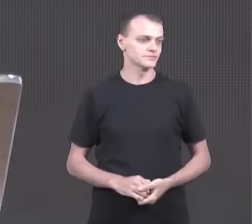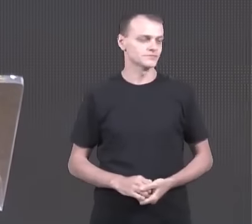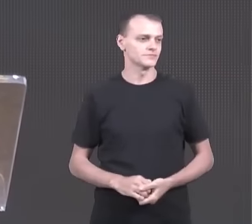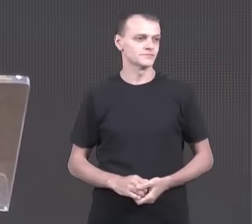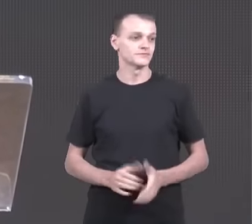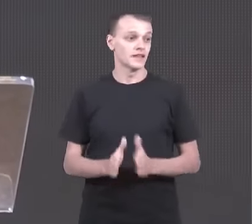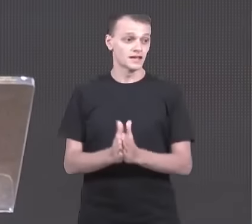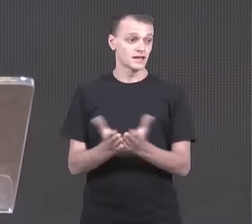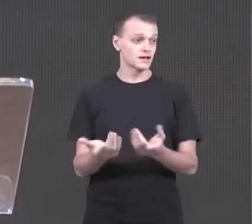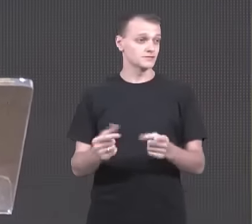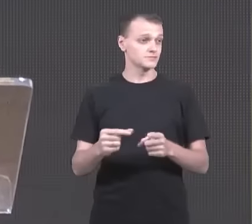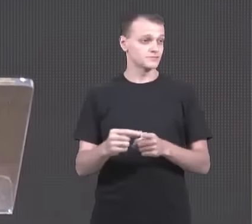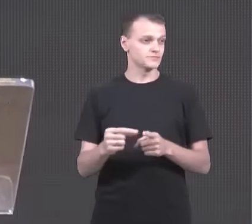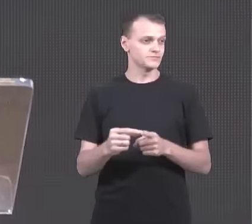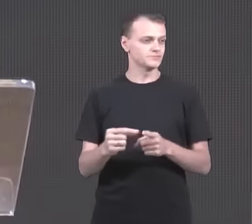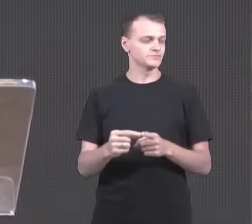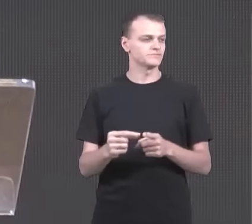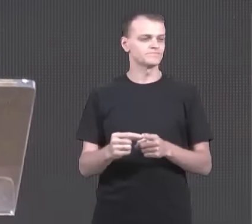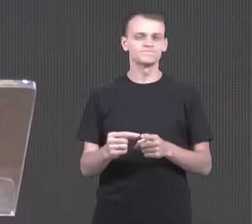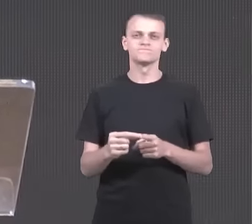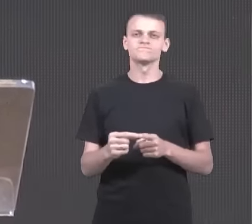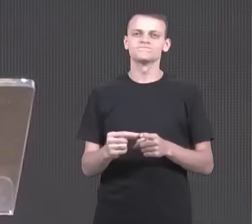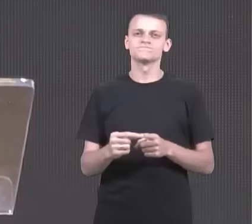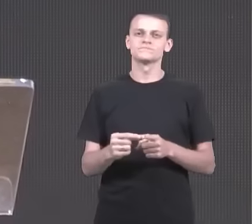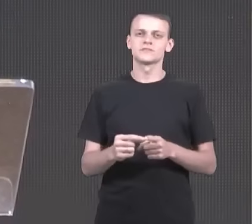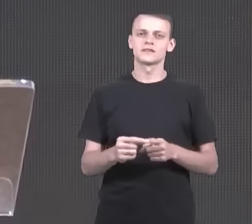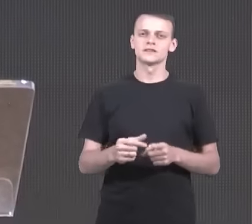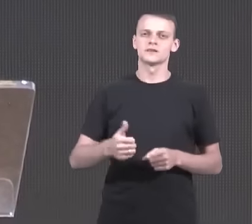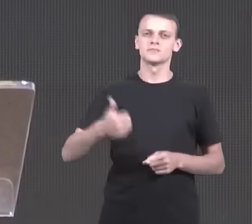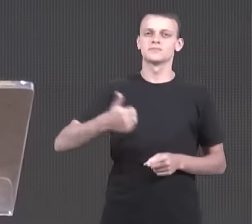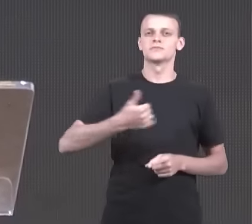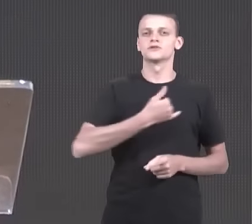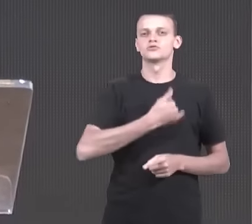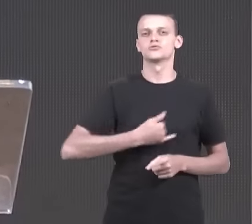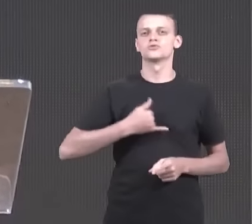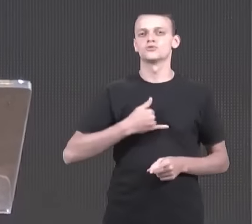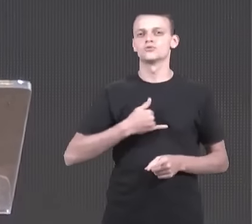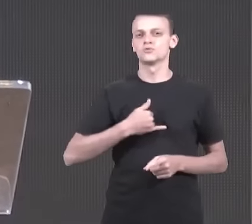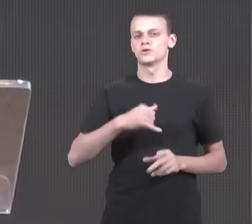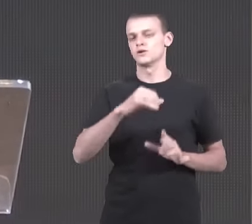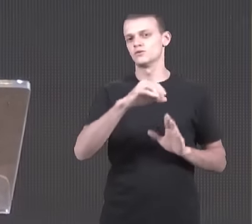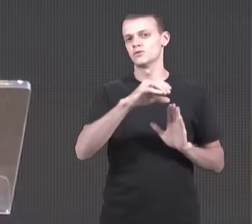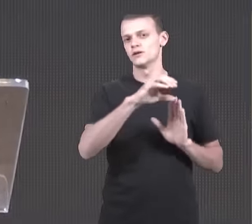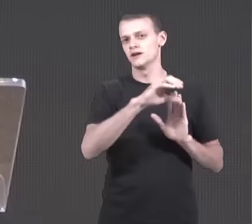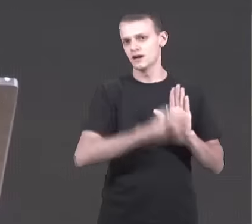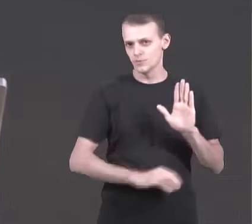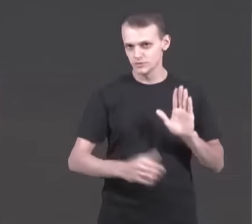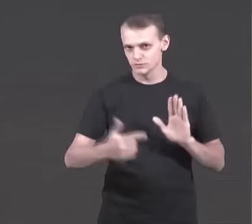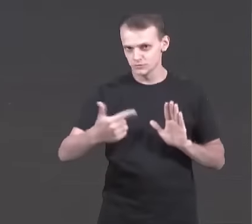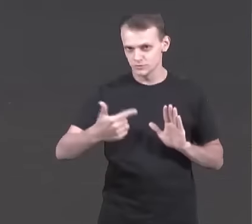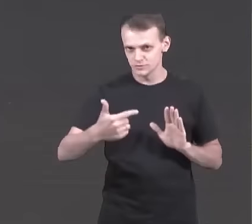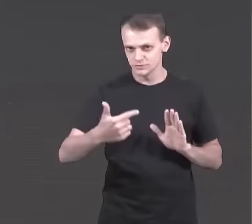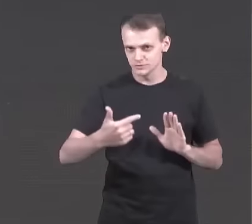de 1 João, capítulo 2. 1 João, capítulo